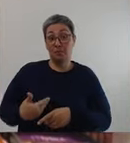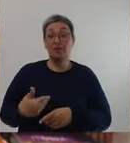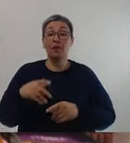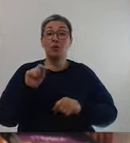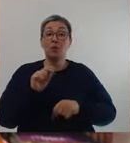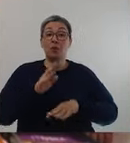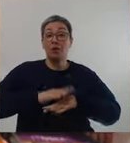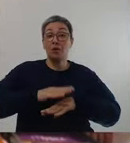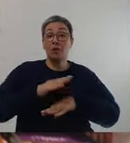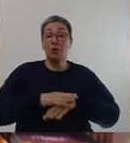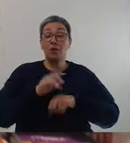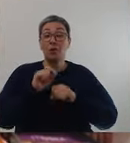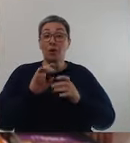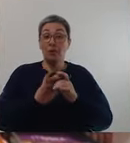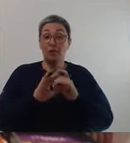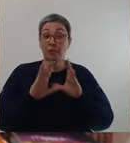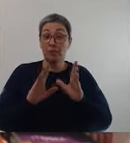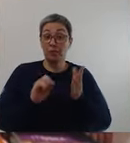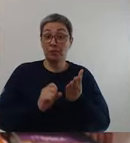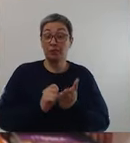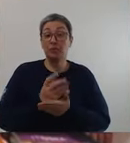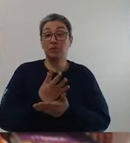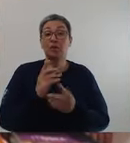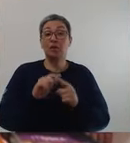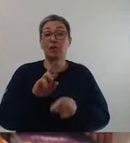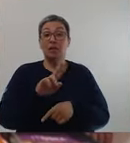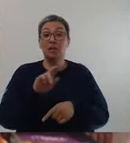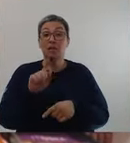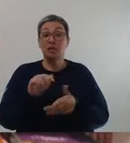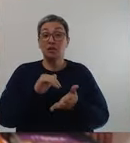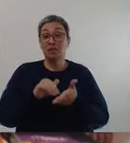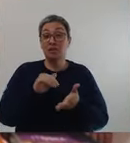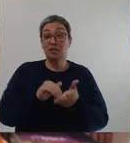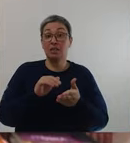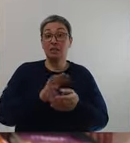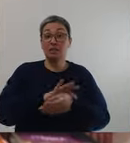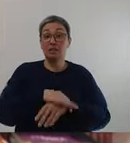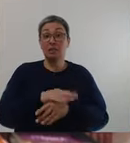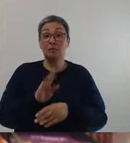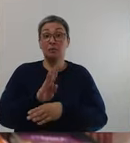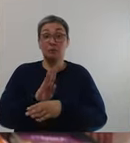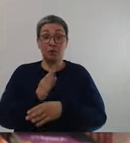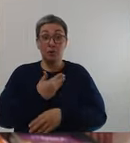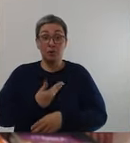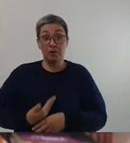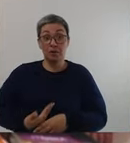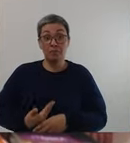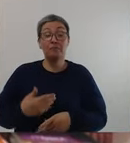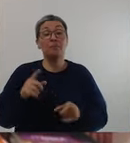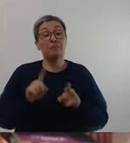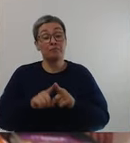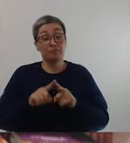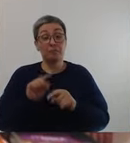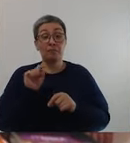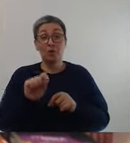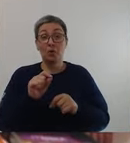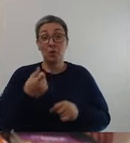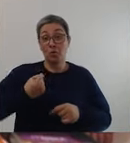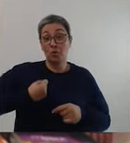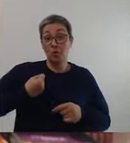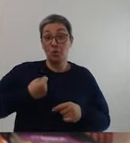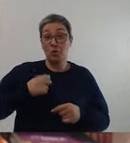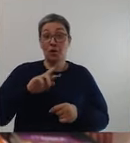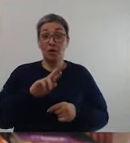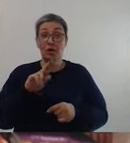né? Então, quem é autorizado a emitir o RG é a Secretaria de Segurança Pública, ok?